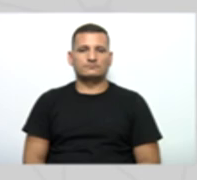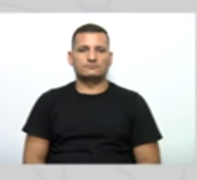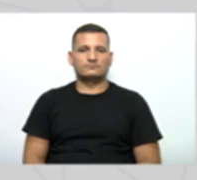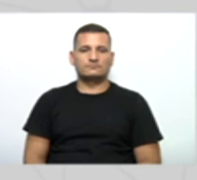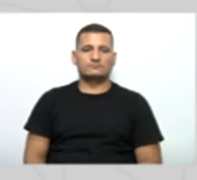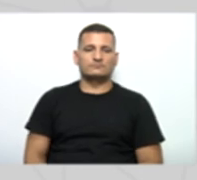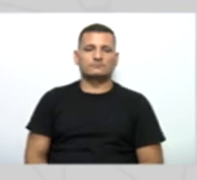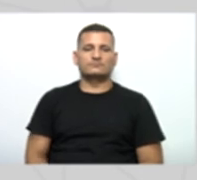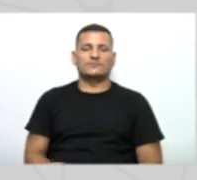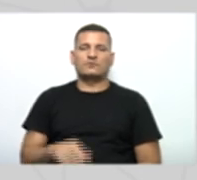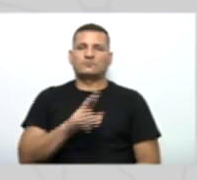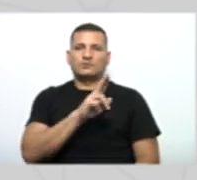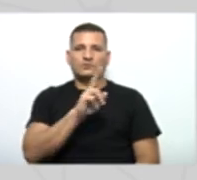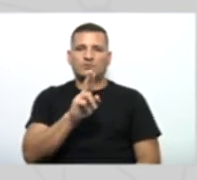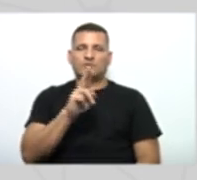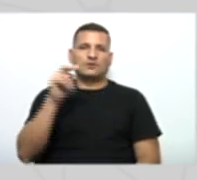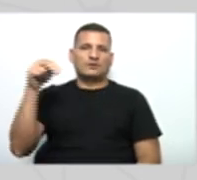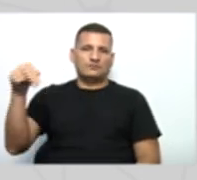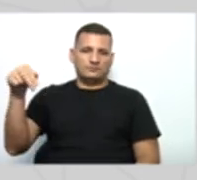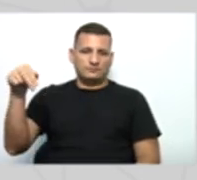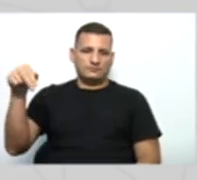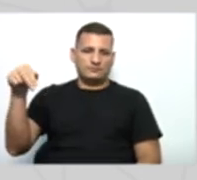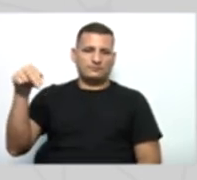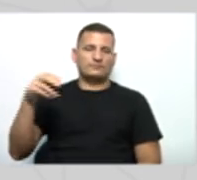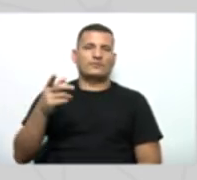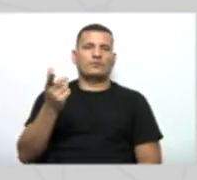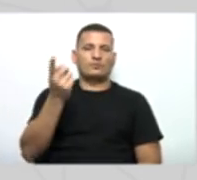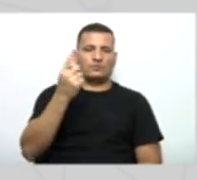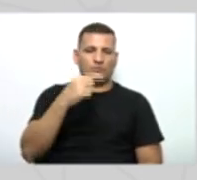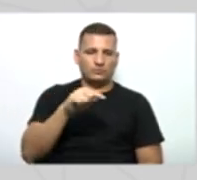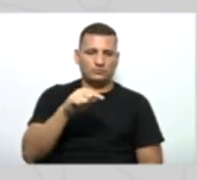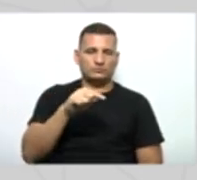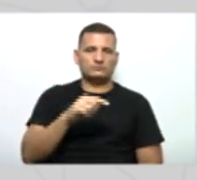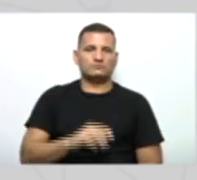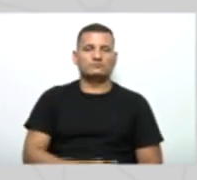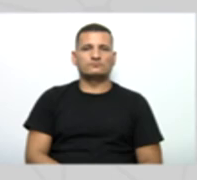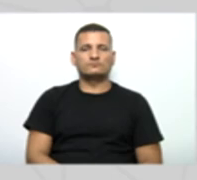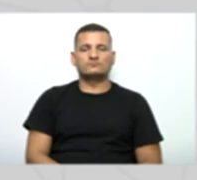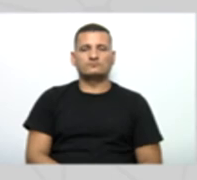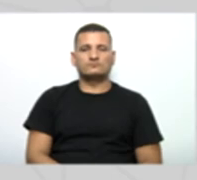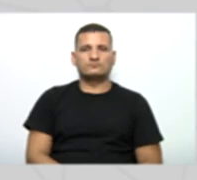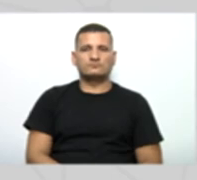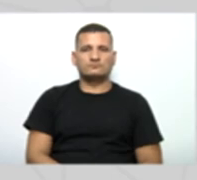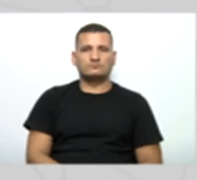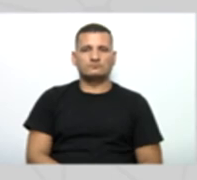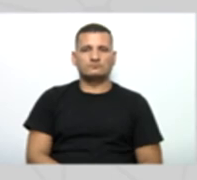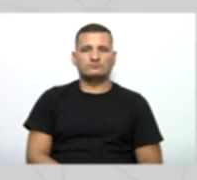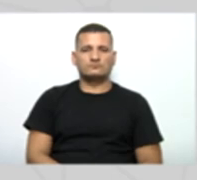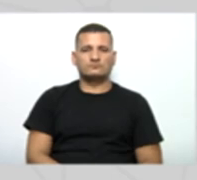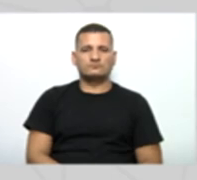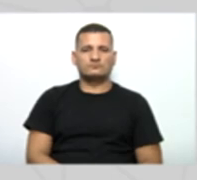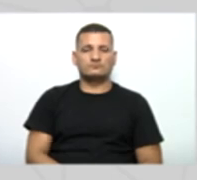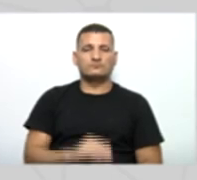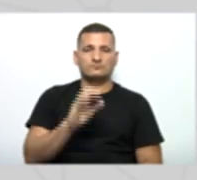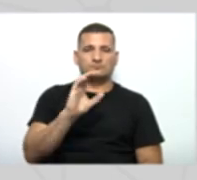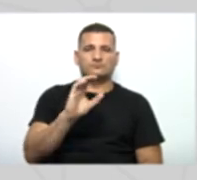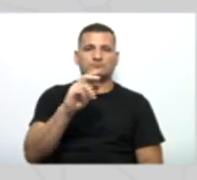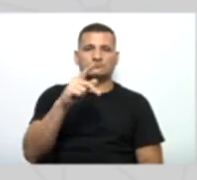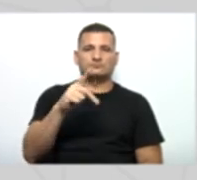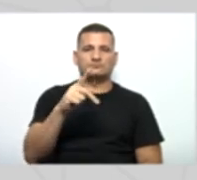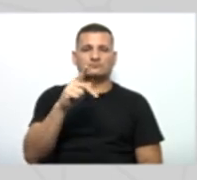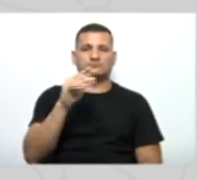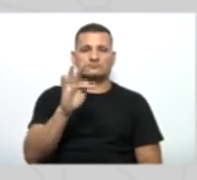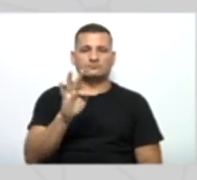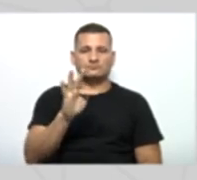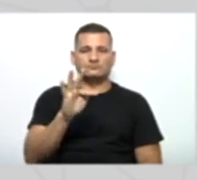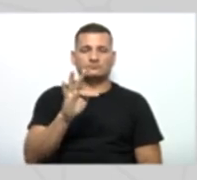recebe o parâmetro N. Vamos criar aqui selfie, ponto, CPF.